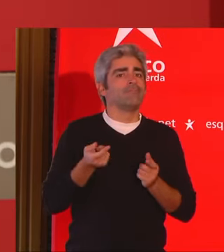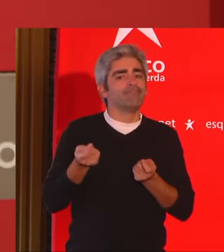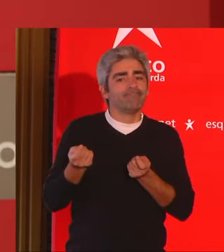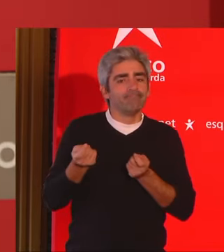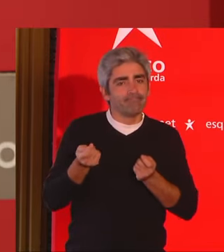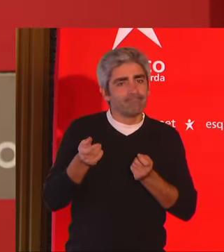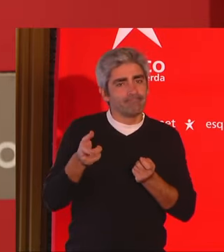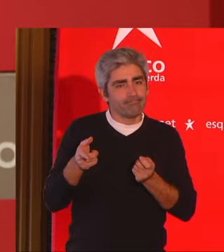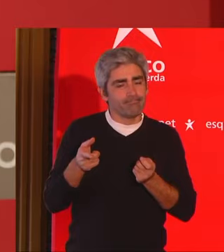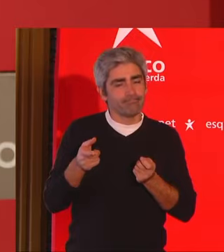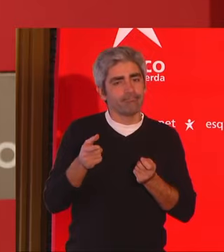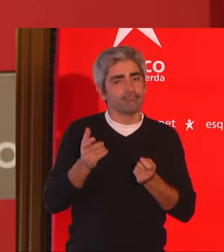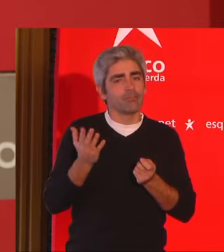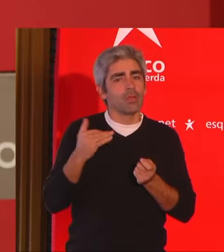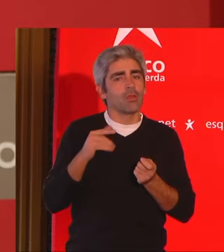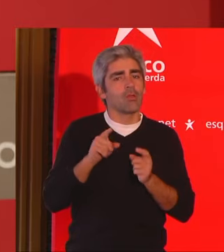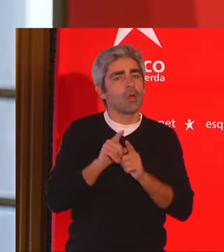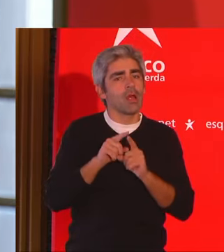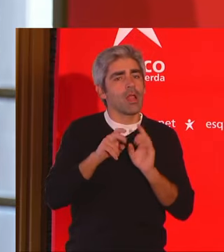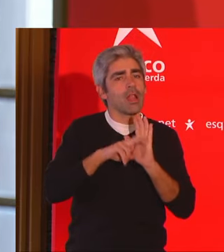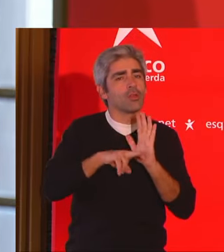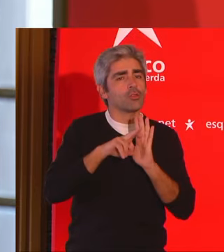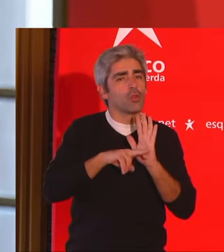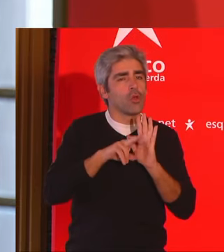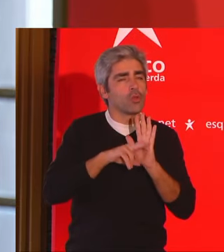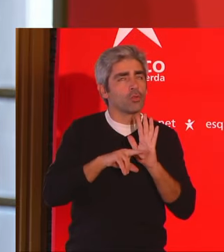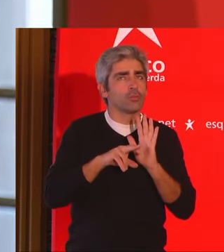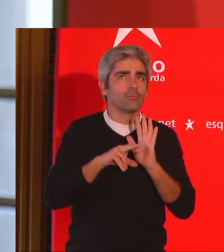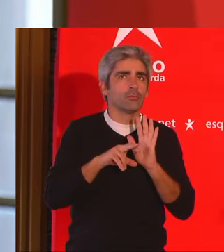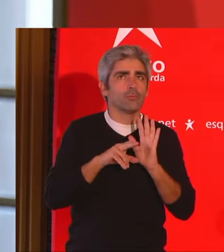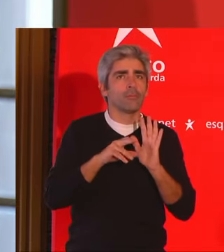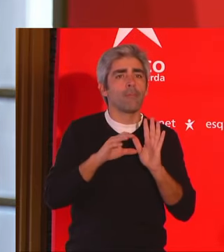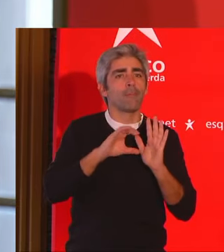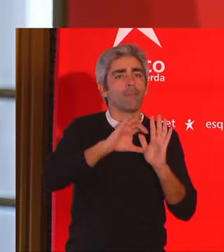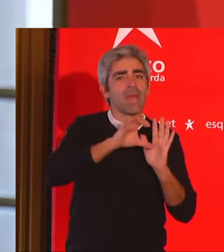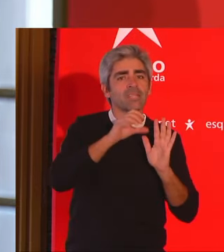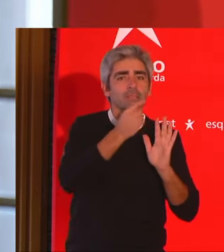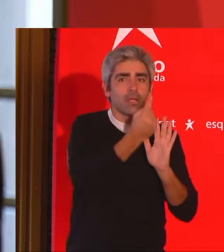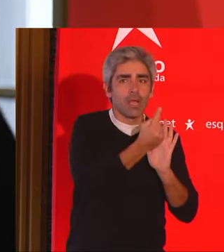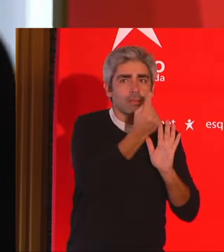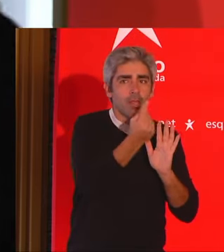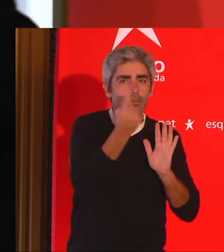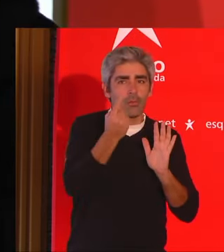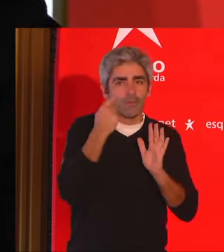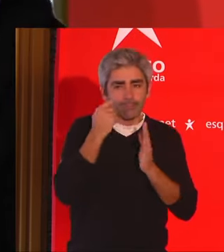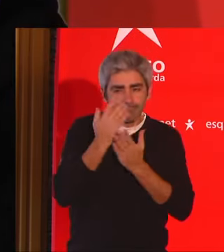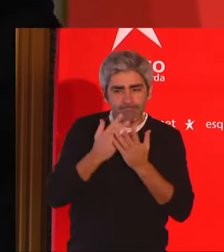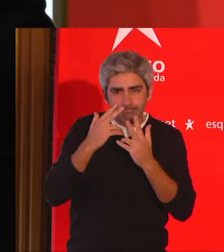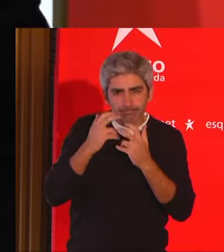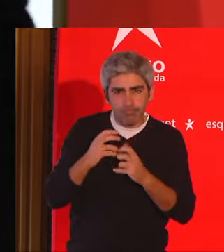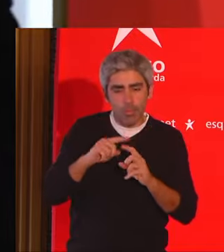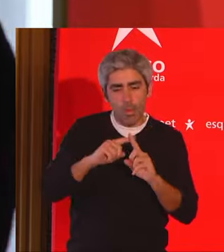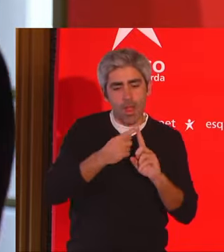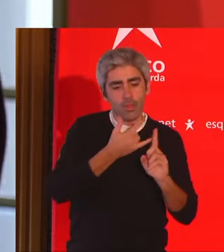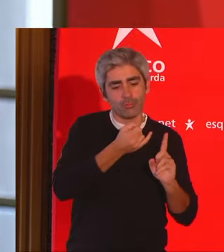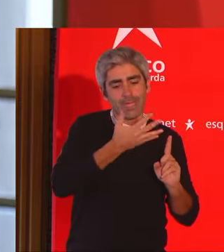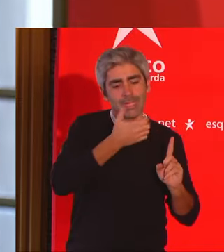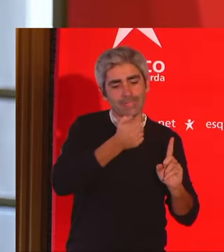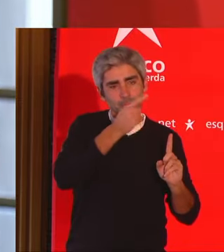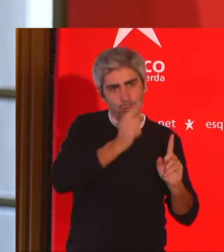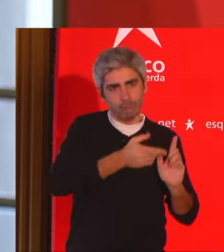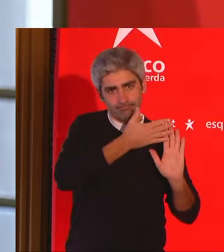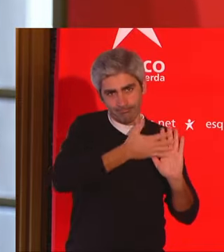organizados com base nos chamados relatórios país por país, que desde 2015,